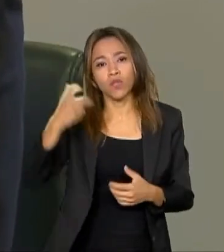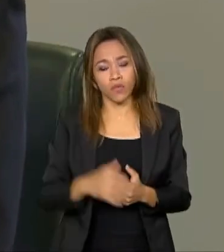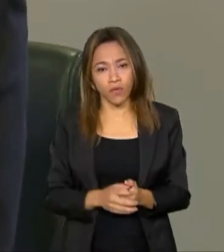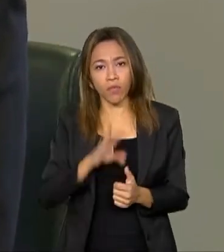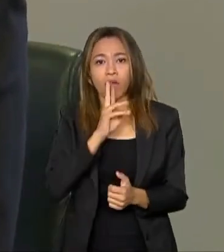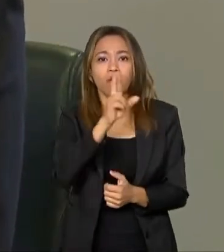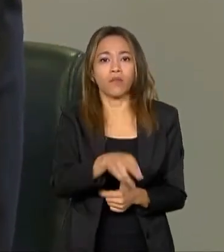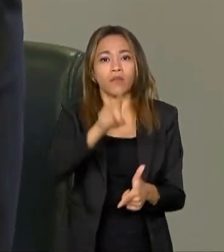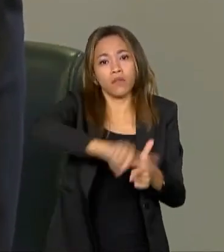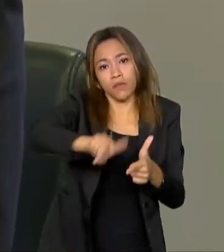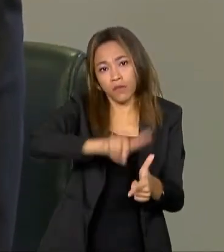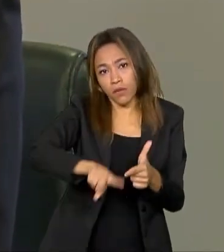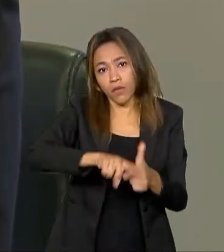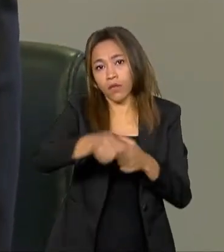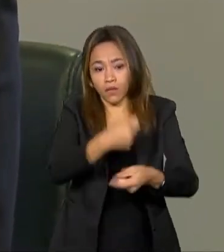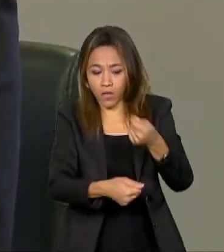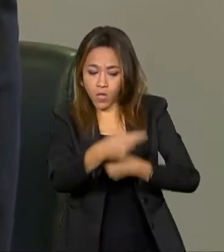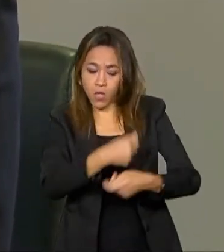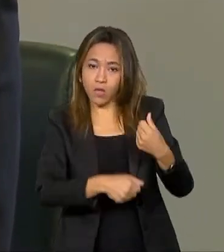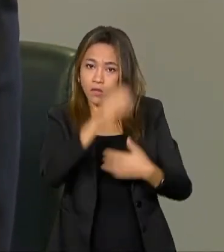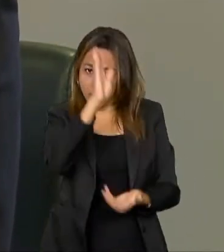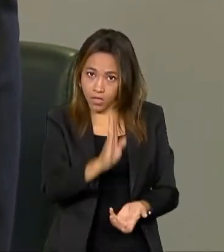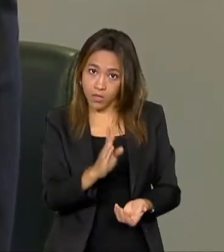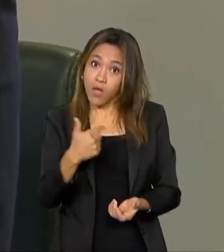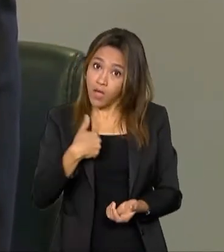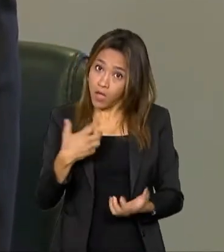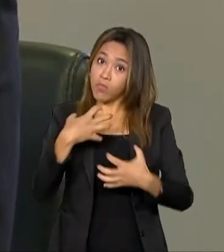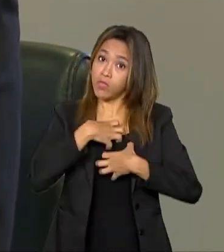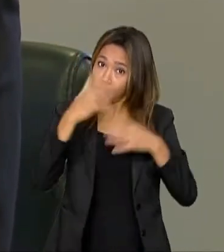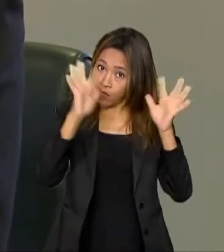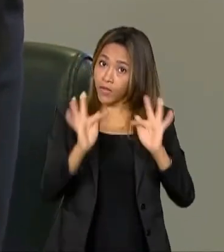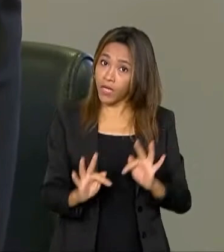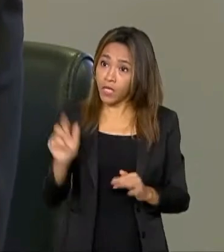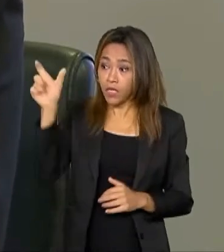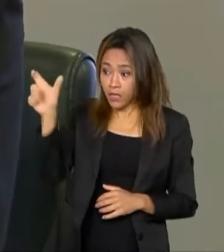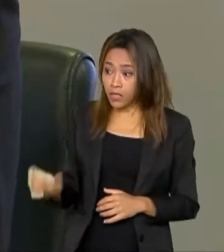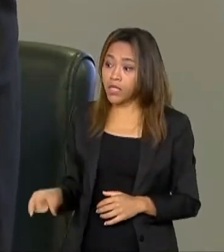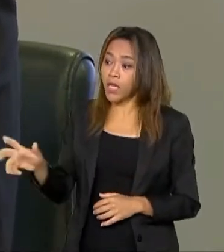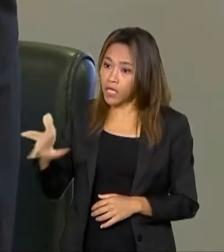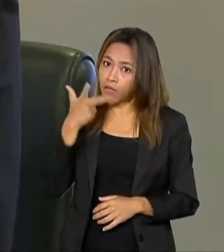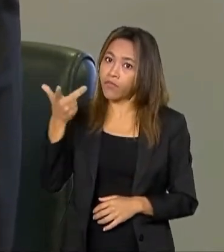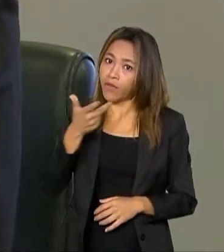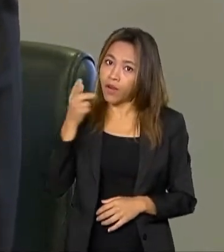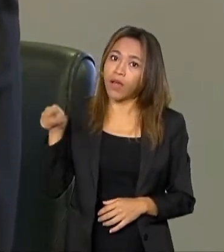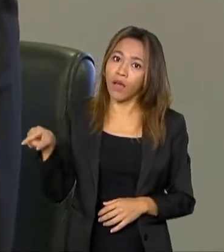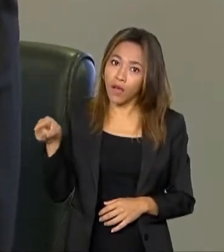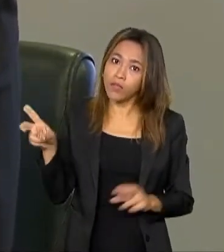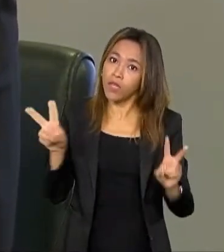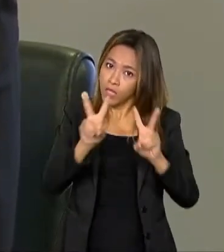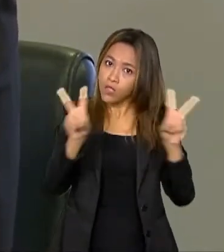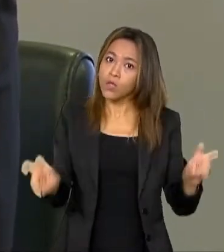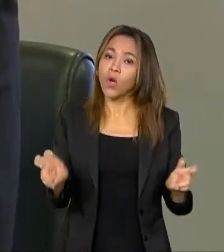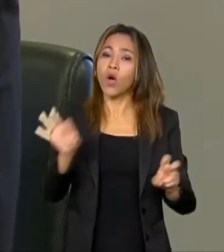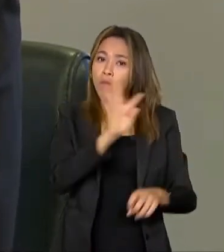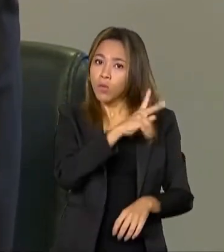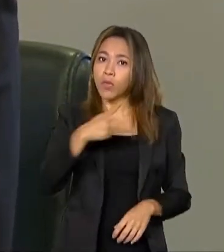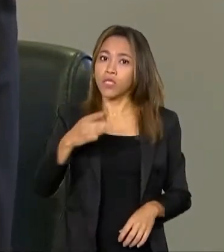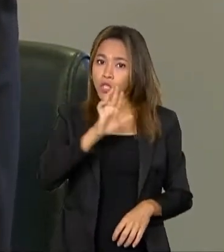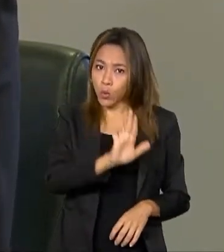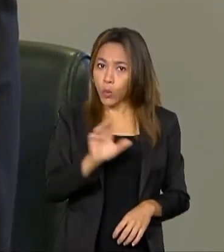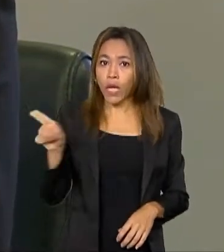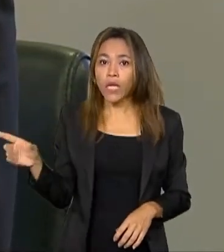sociedade brasileira eu fico feliz com as declarações que ele tem dado inclusive em relação ao presidente Lula fato de ter se